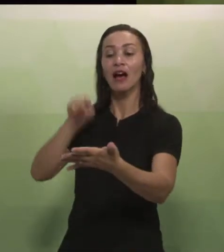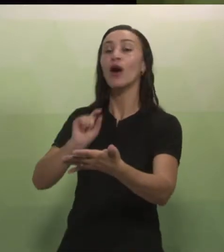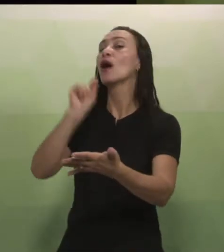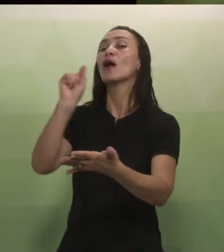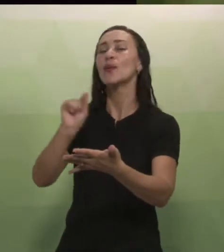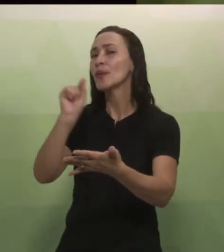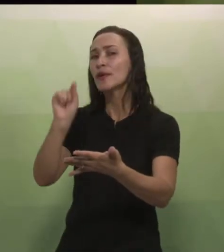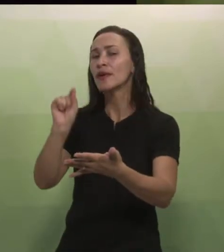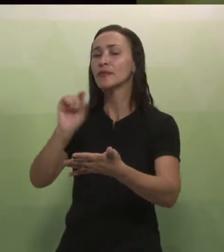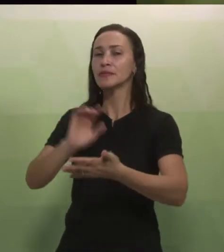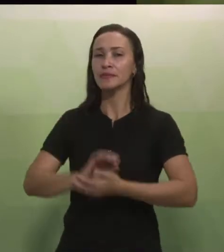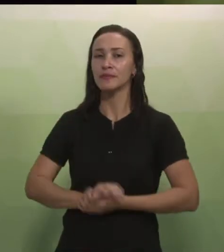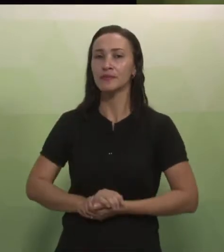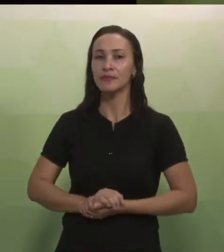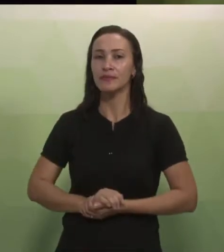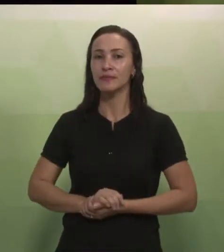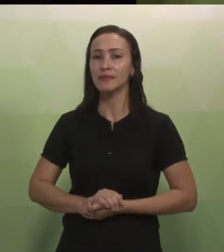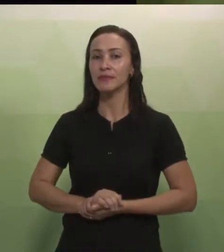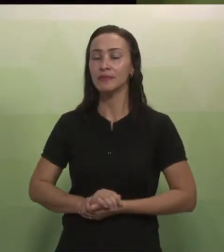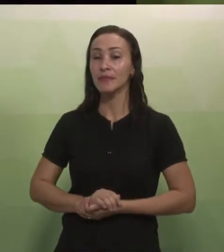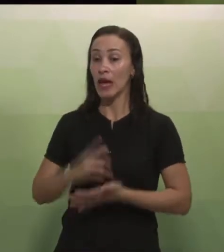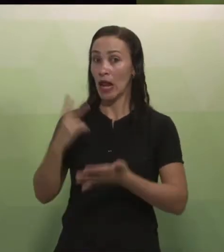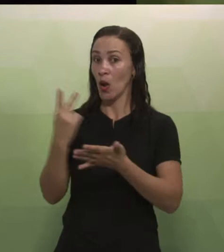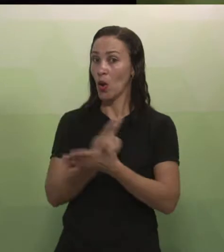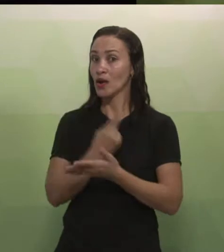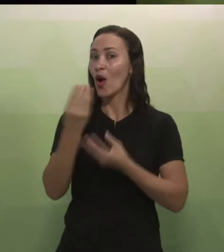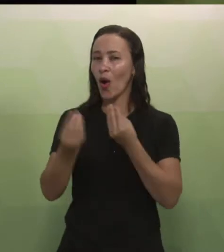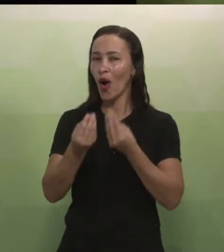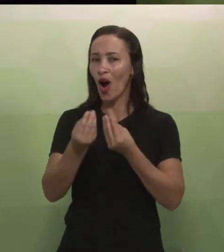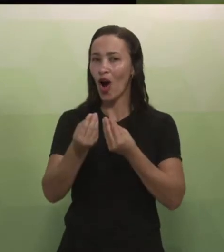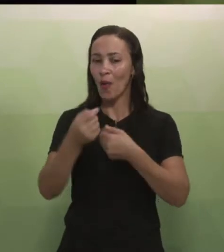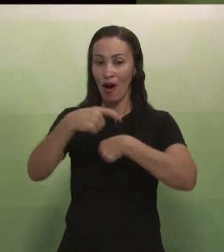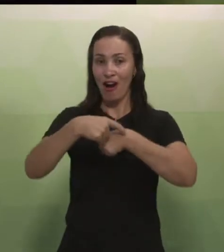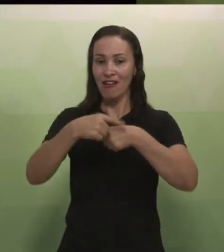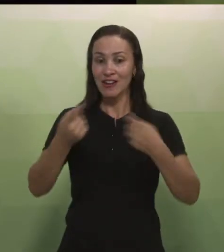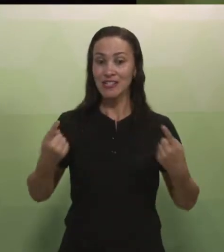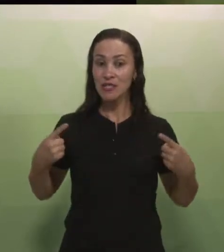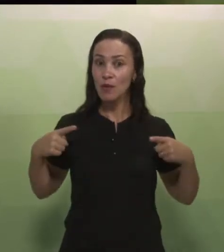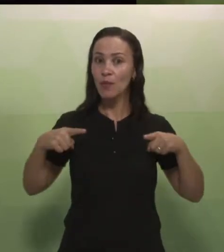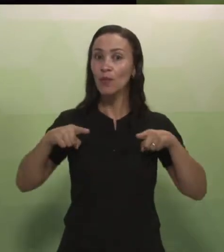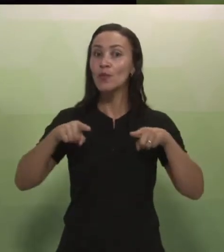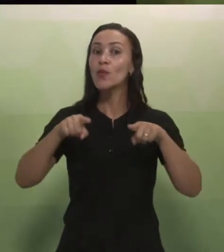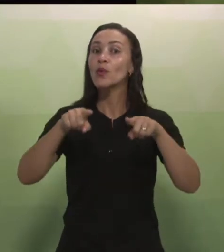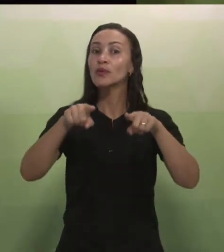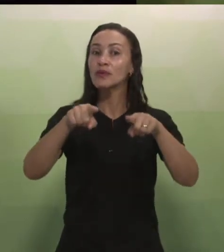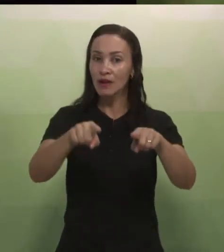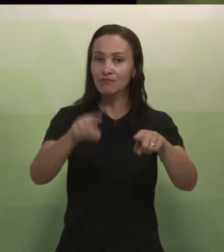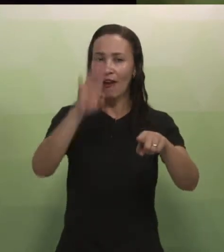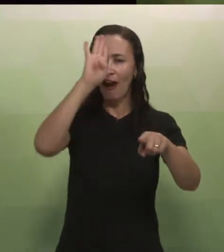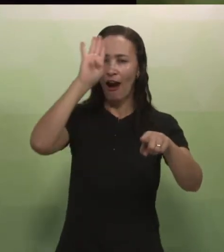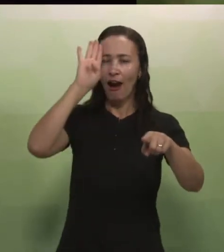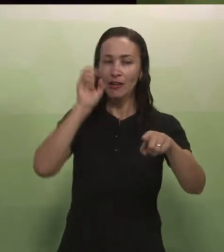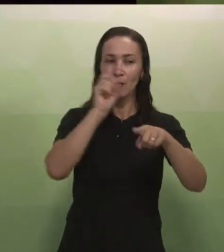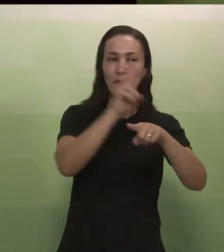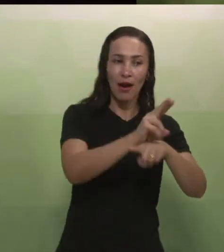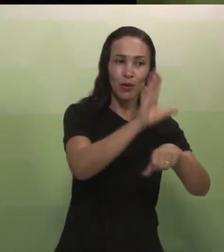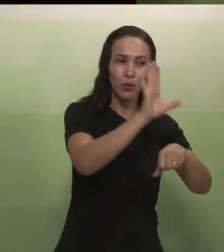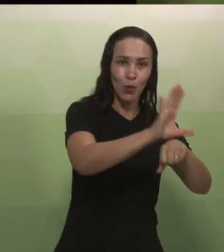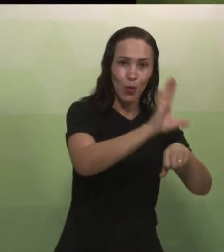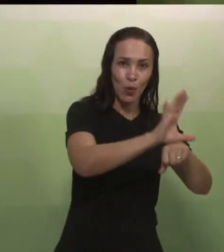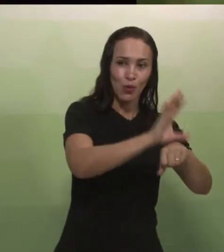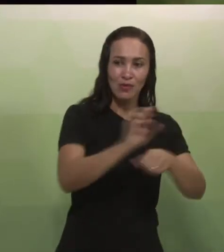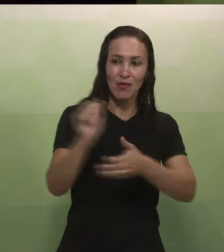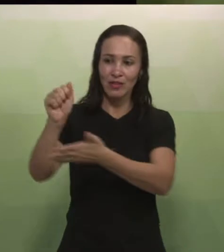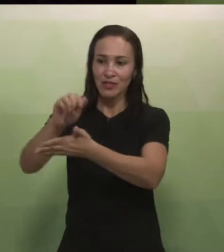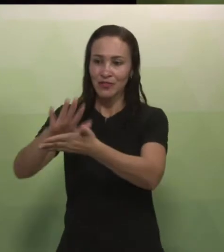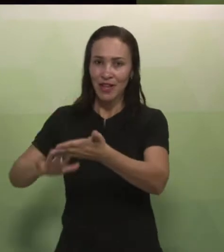que ocorrem de maneira simultânea ao ingresso do acadêmico no curso,